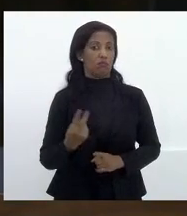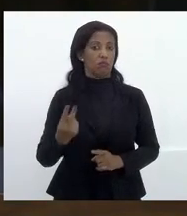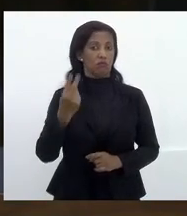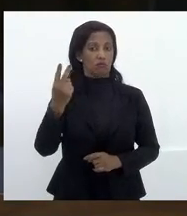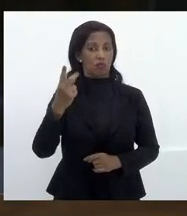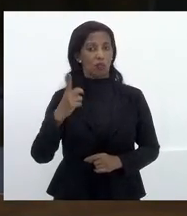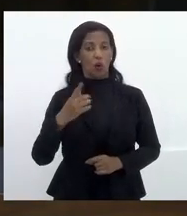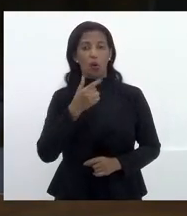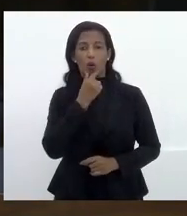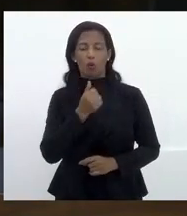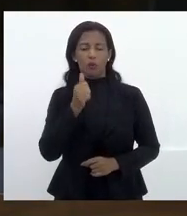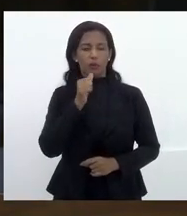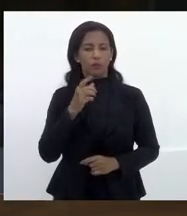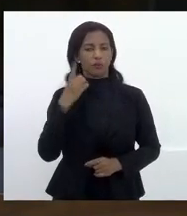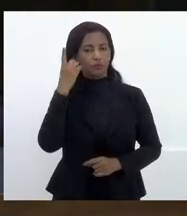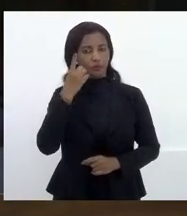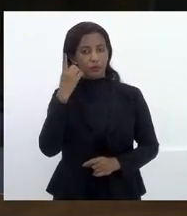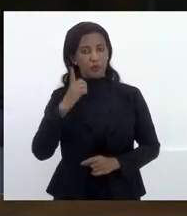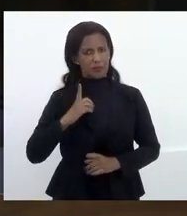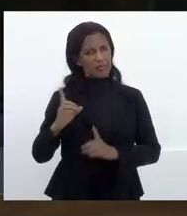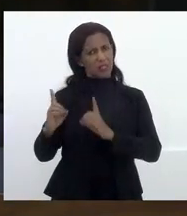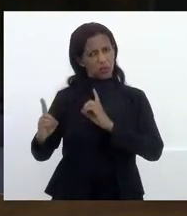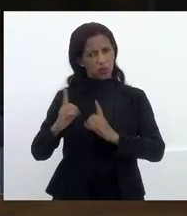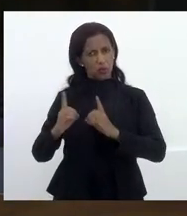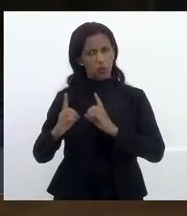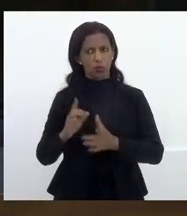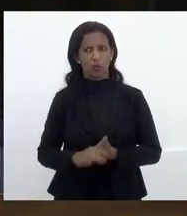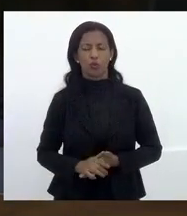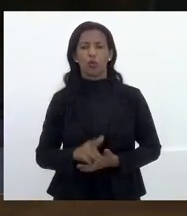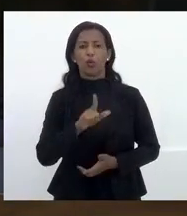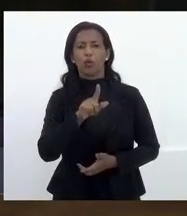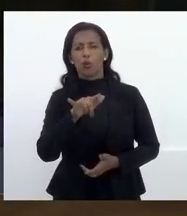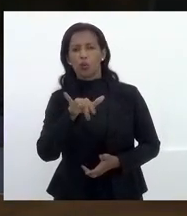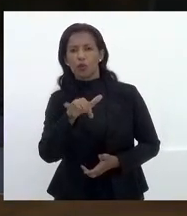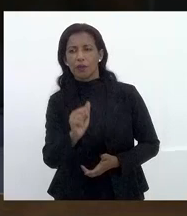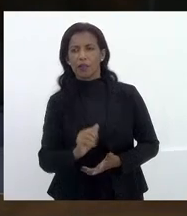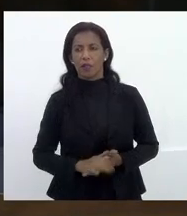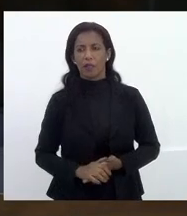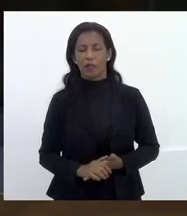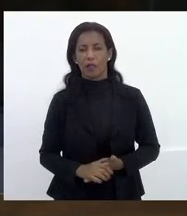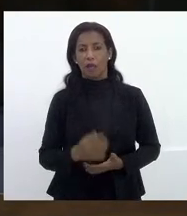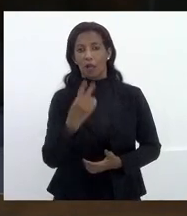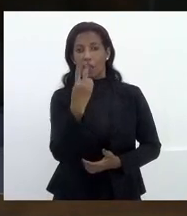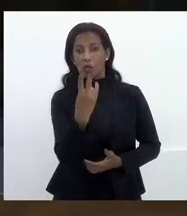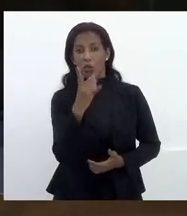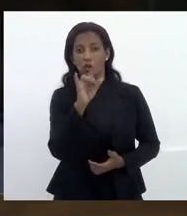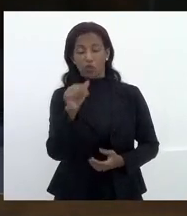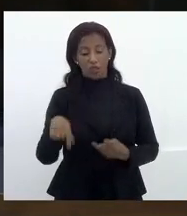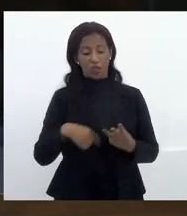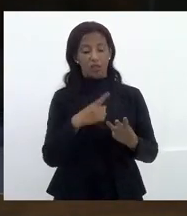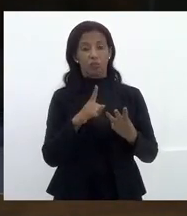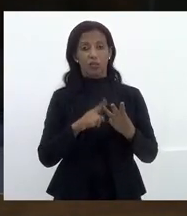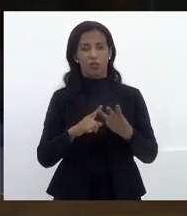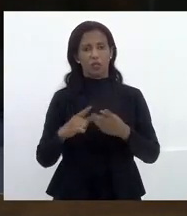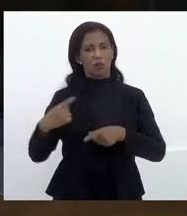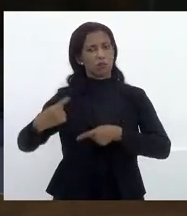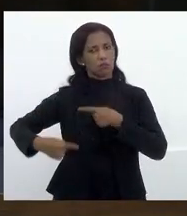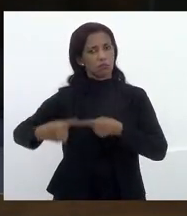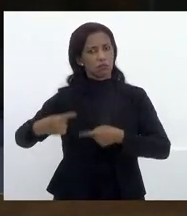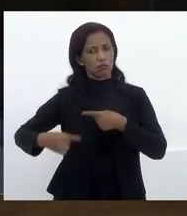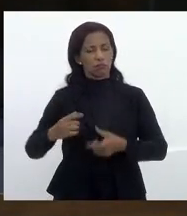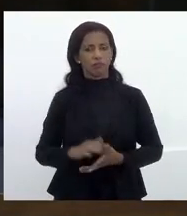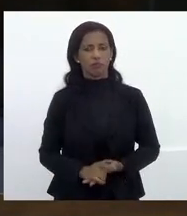deputados e deputadas que tem discutido Deputado a mocinha há dois dias em seu 3º dia de discussões